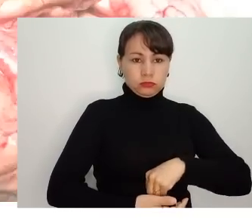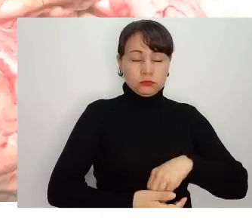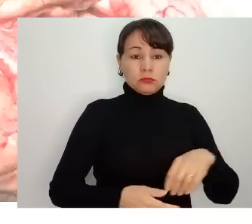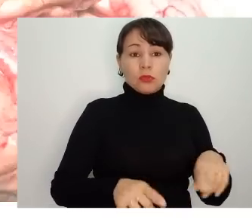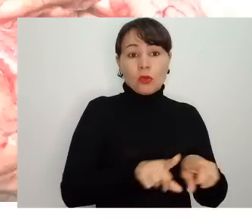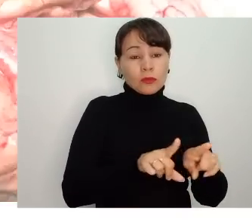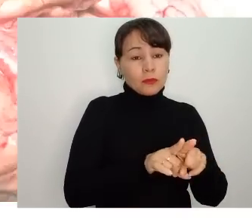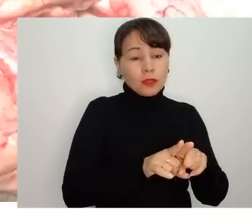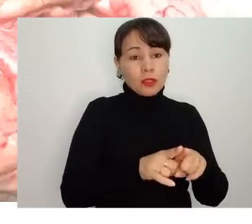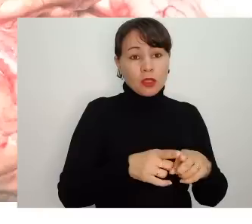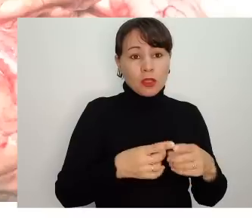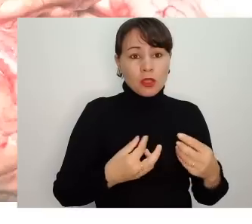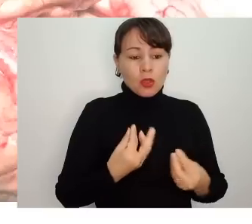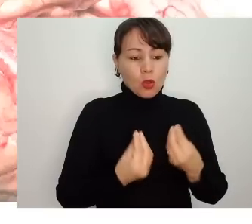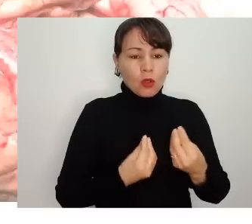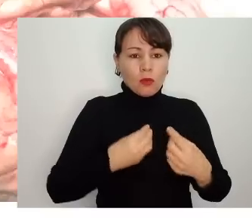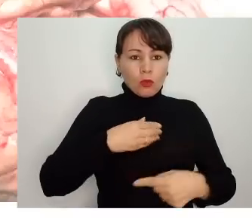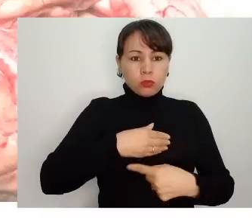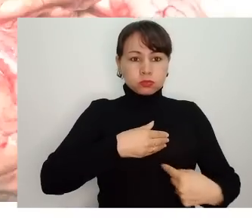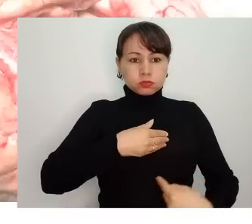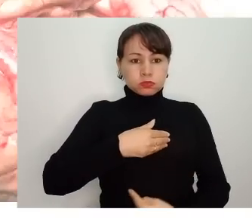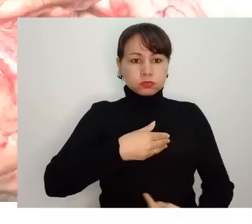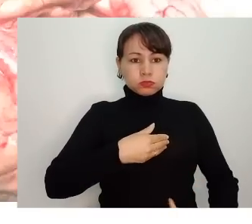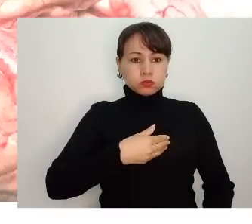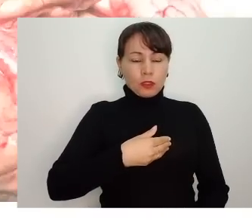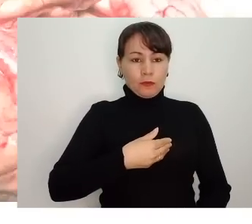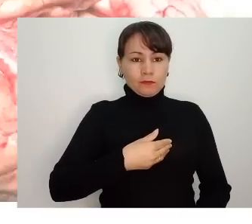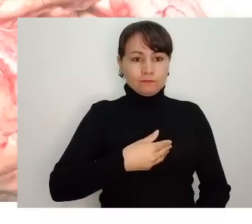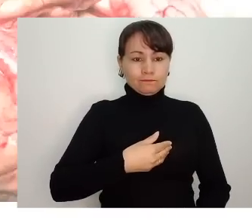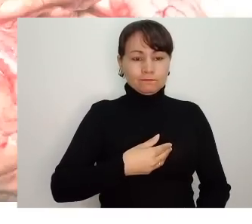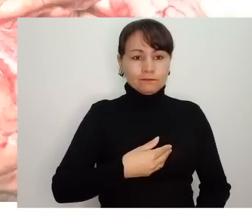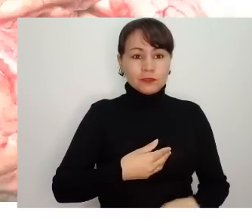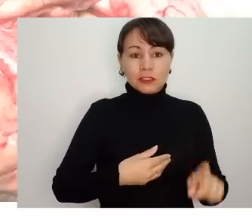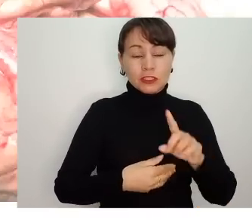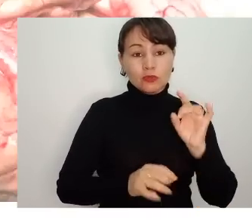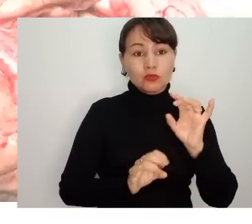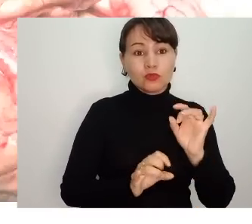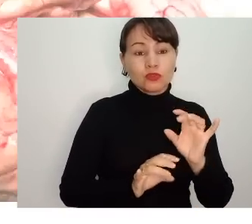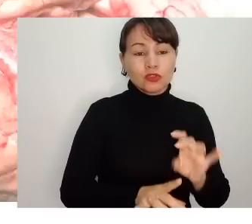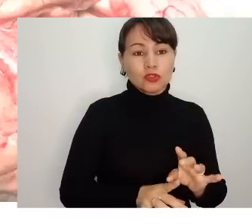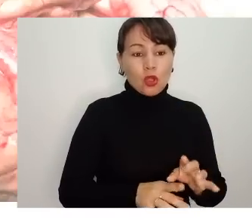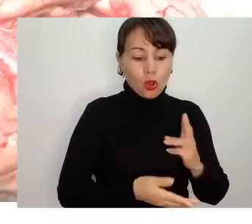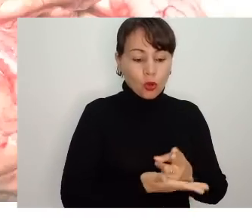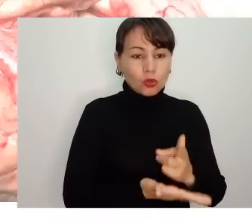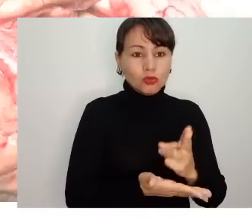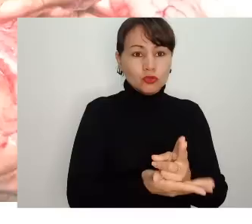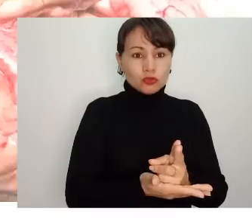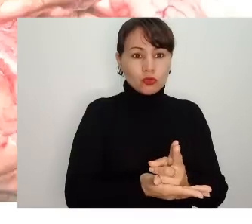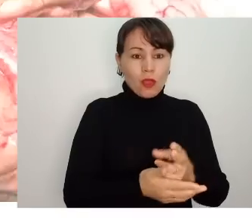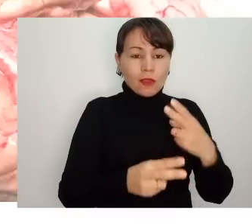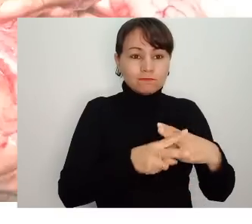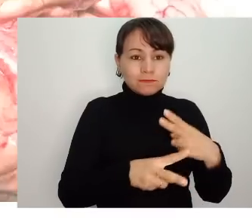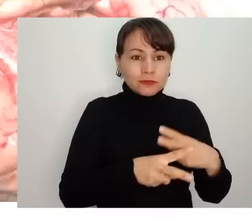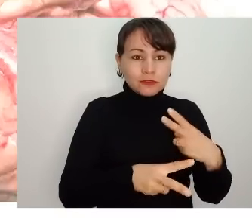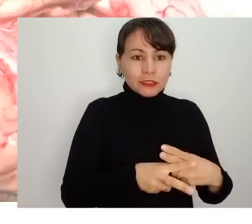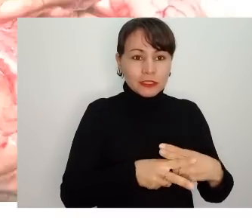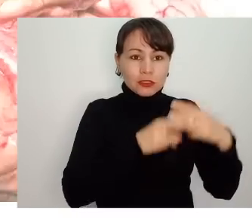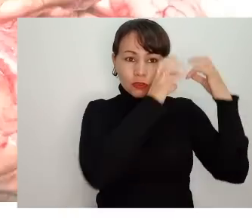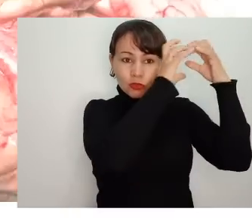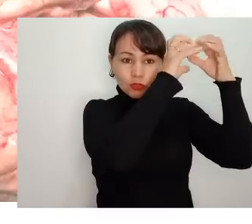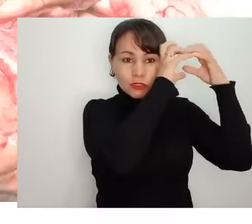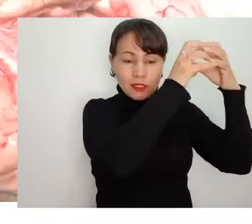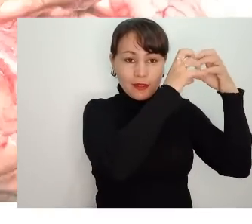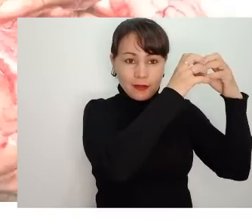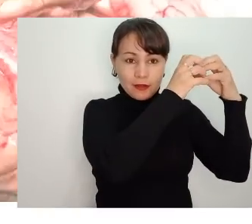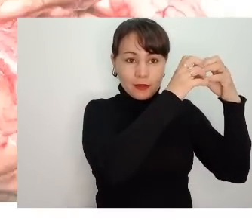mesmo o próprio funcionamento renal. Então, nós precisamos não só manter o encéfalo